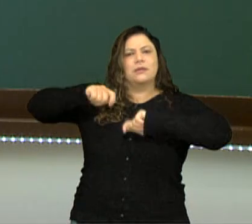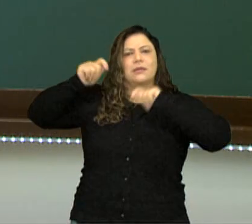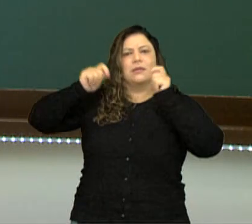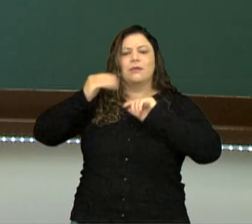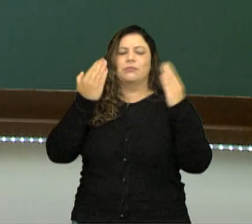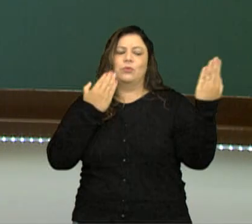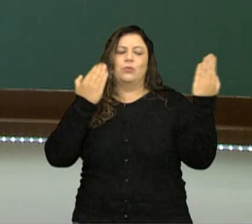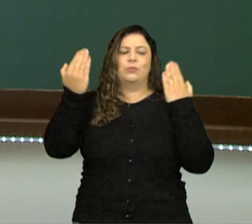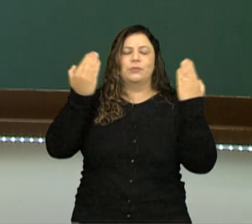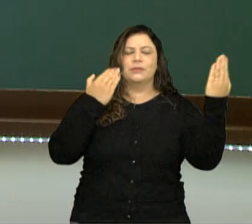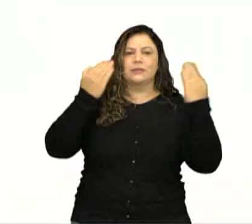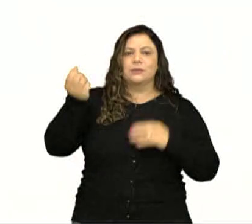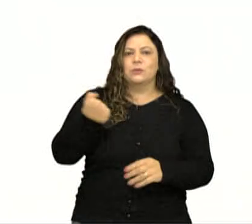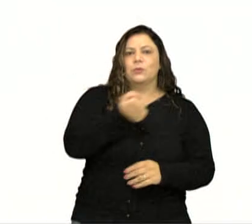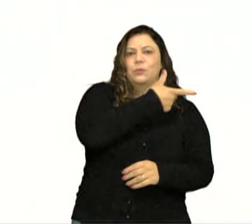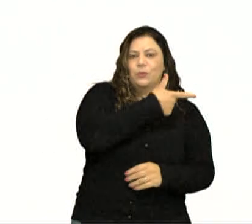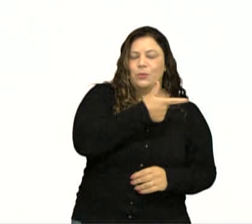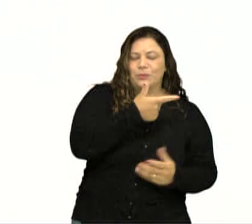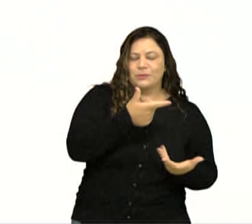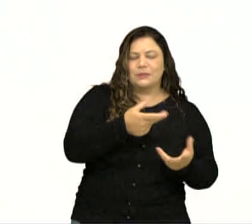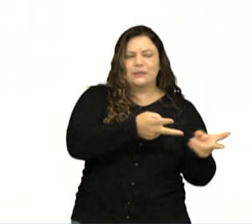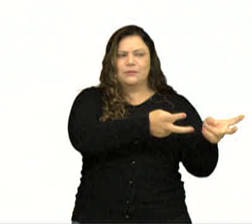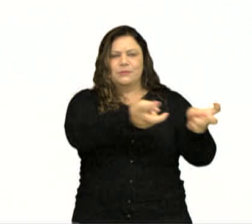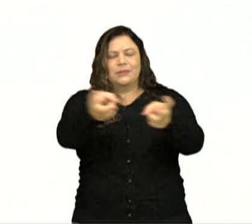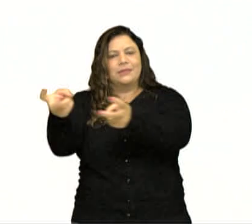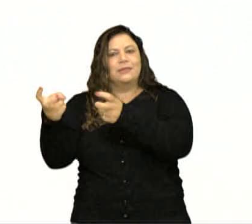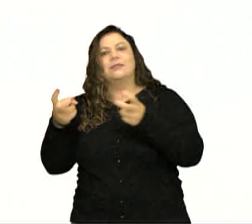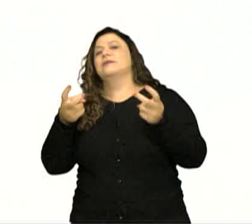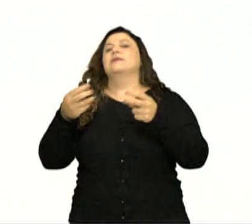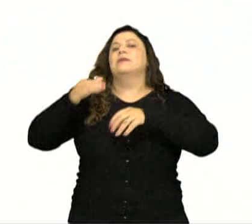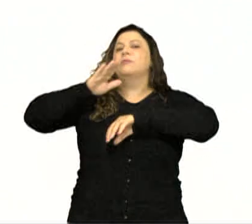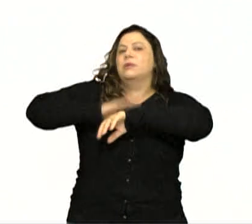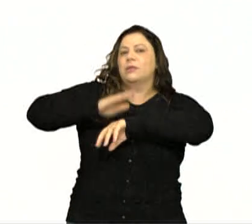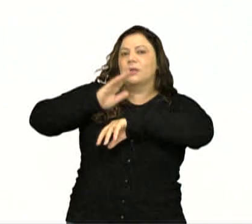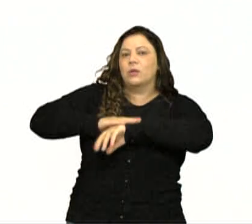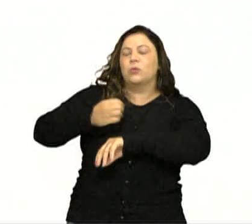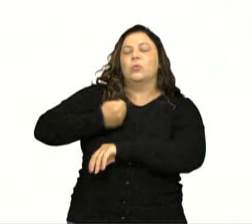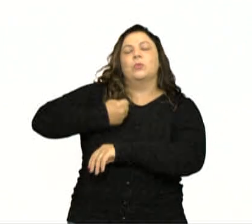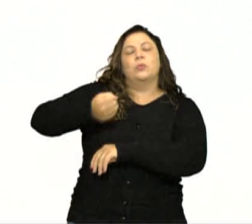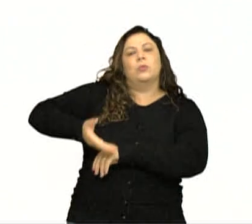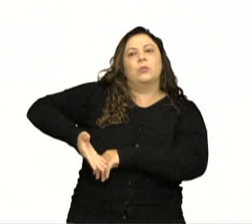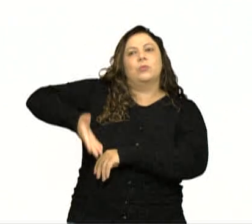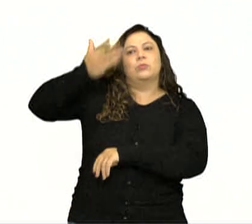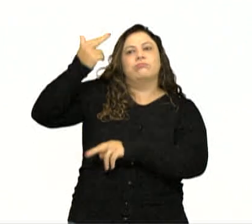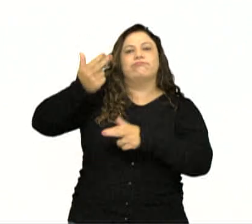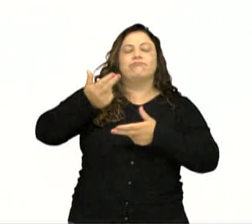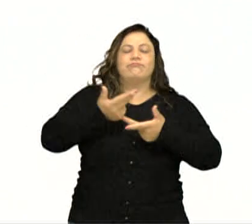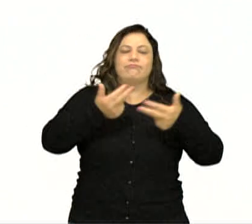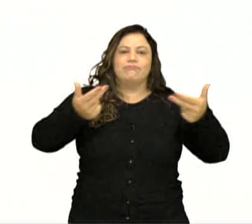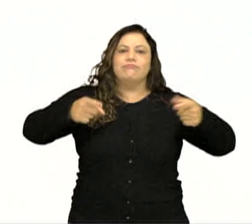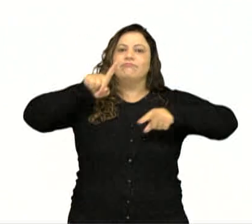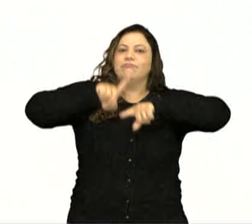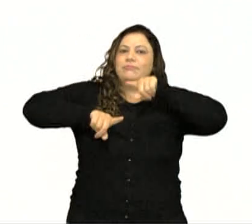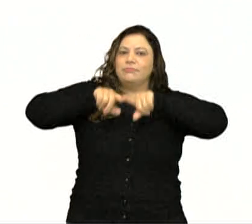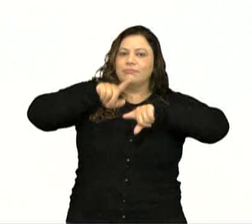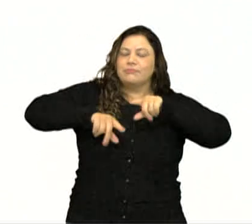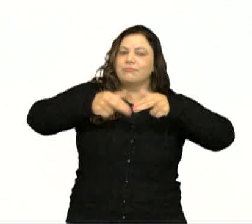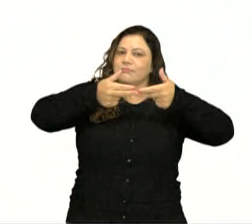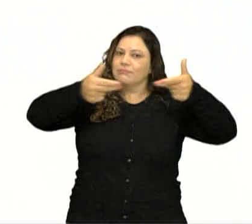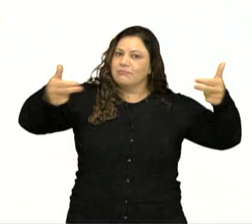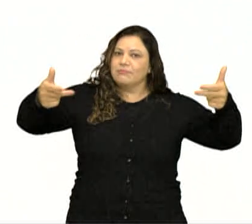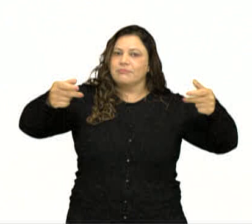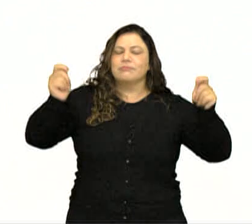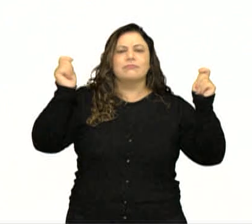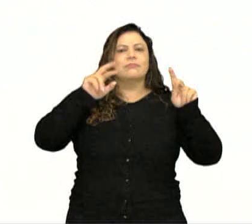com outras, de perceber simultaneamente um número maior de coisas. Então, ele está demonstrando